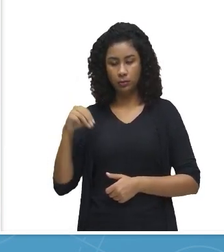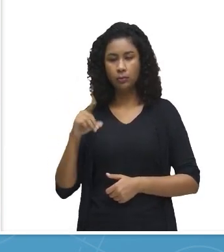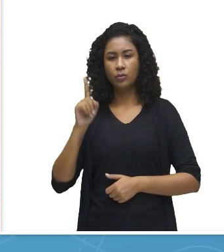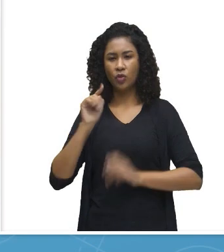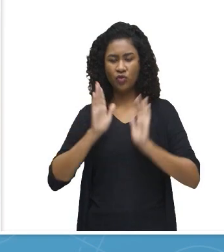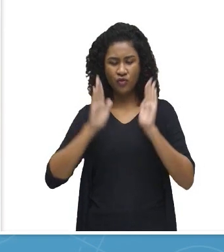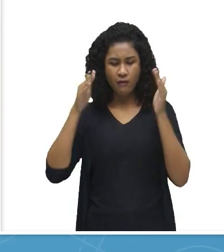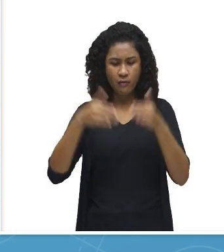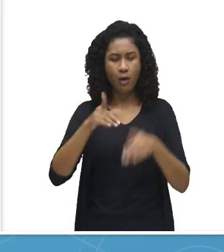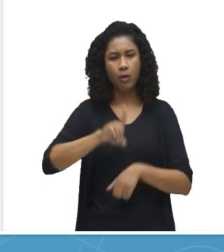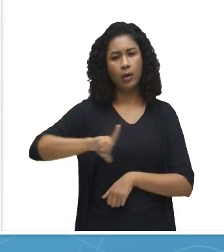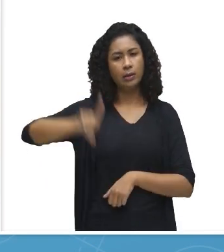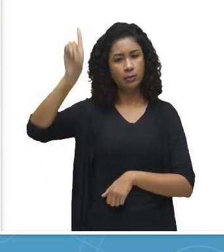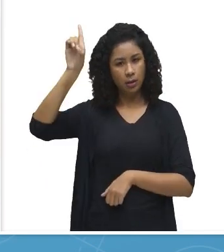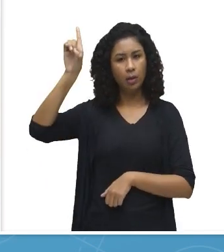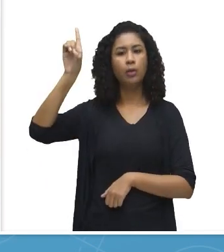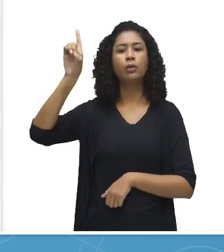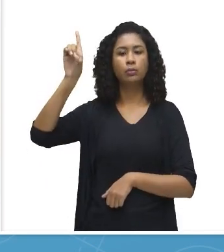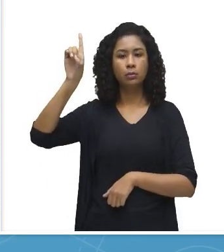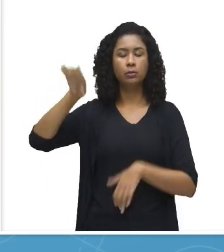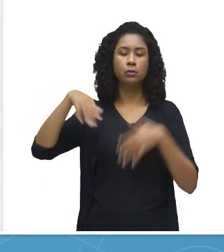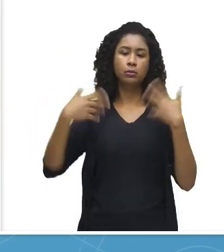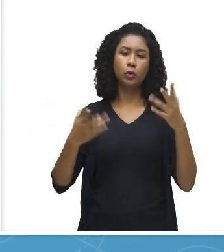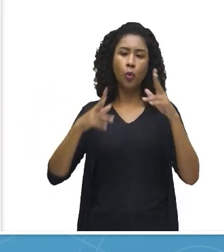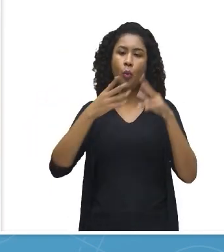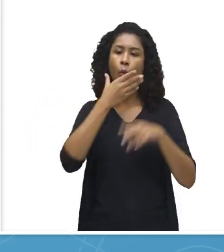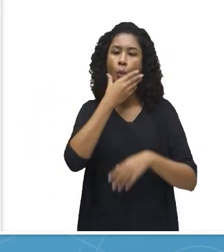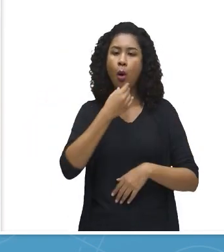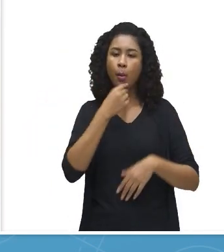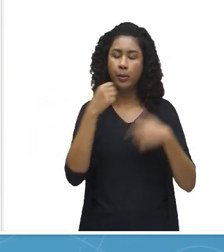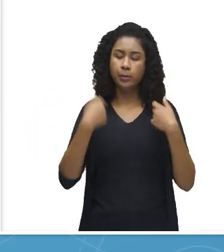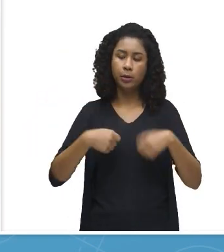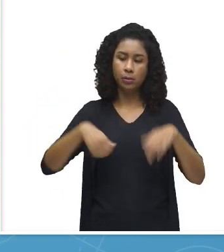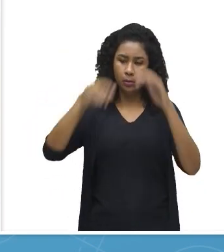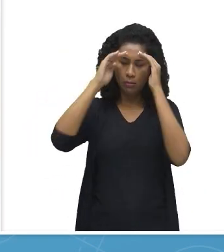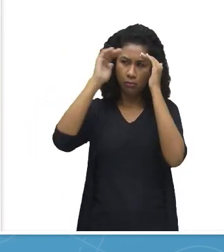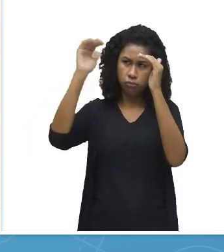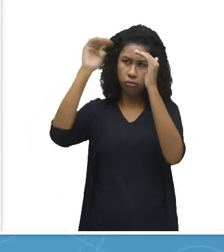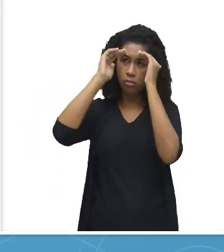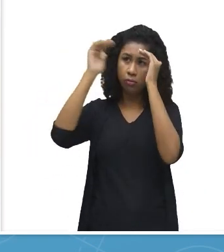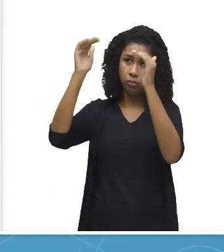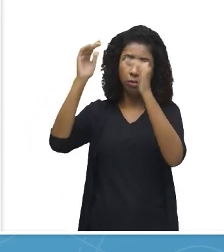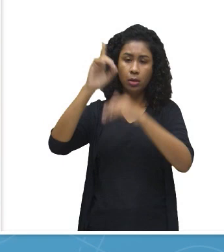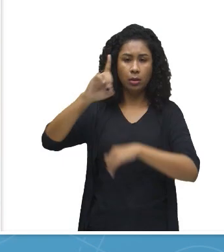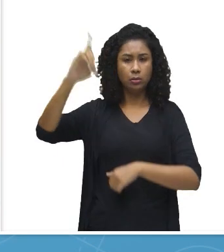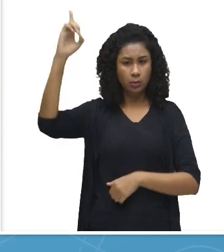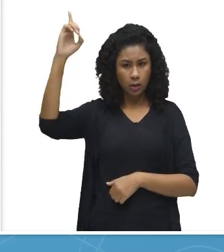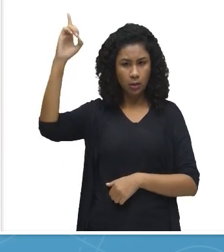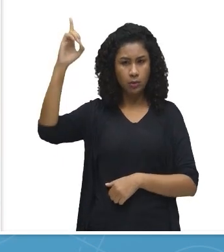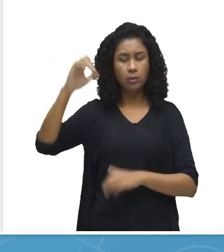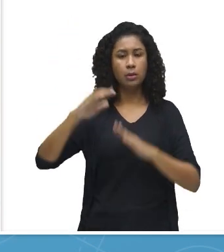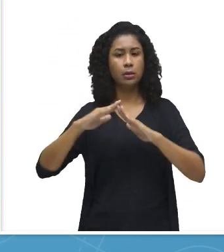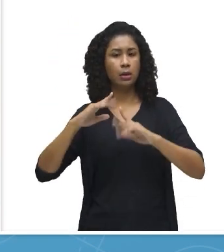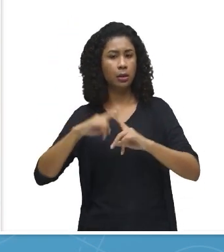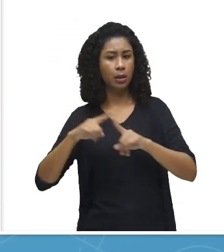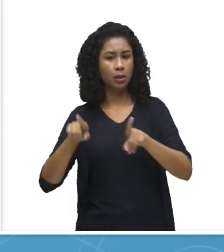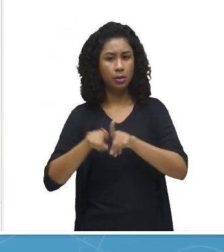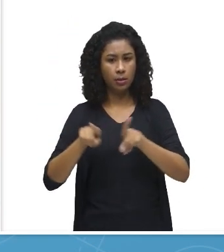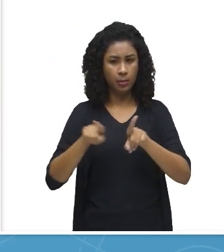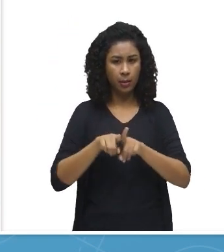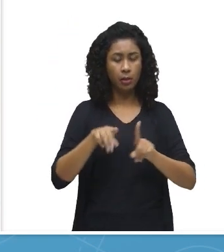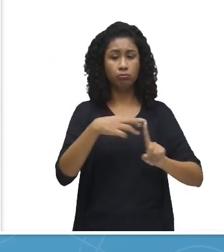do pensamento, e que o homem é submisso à autoridade de Deus e da igreja e da